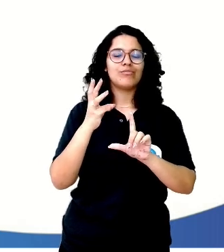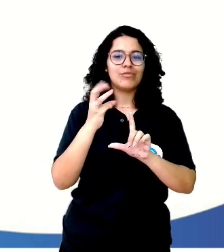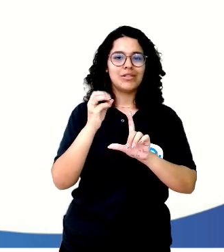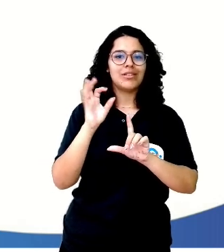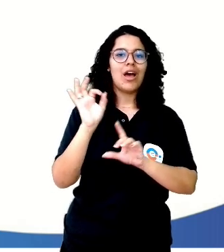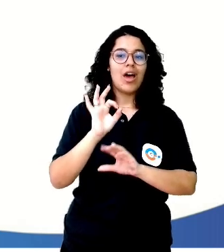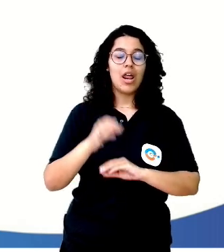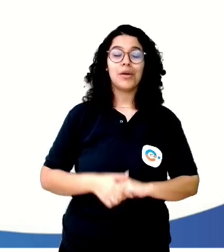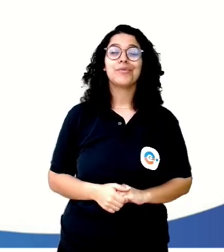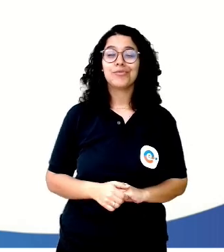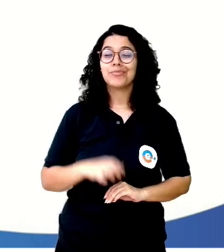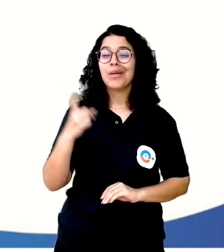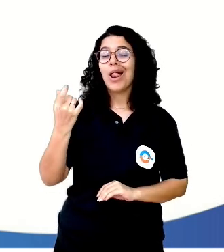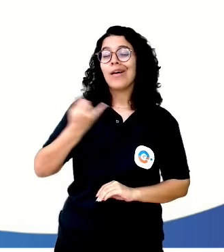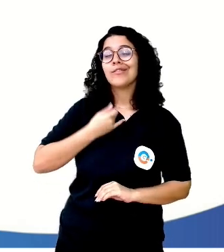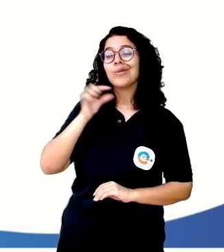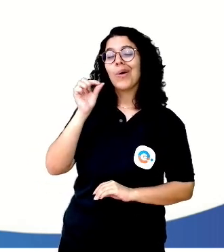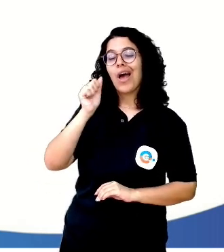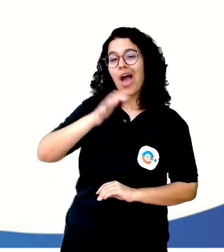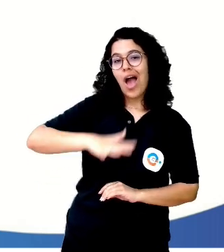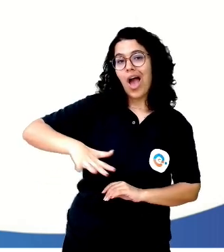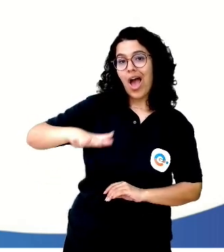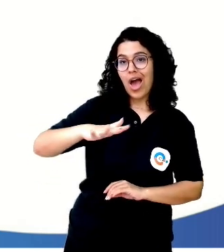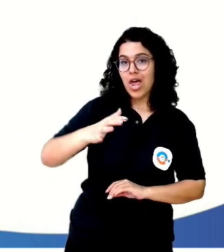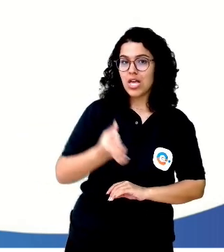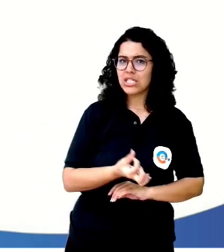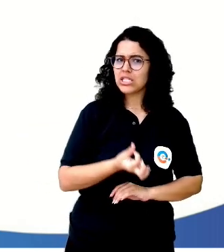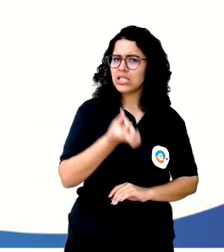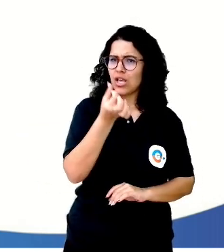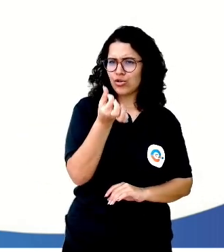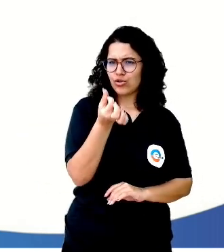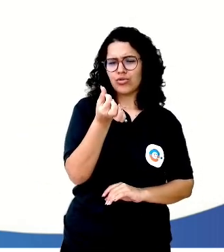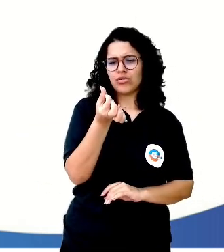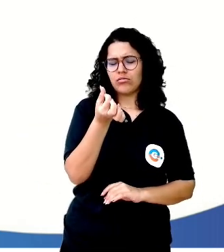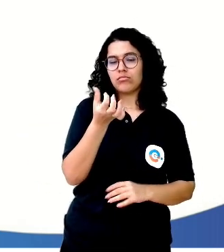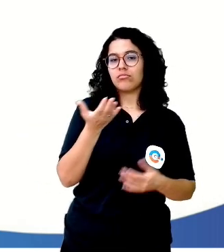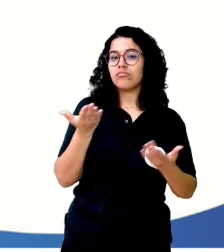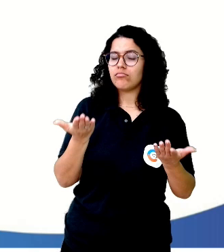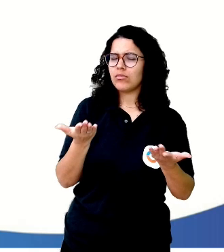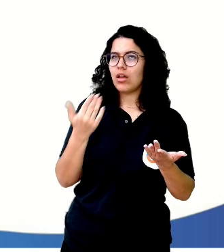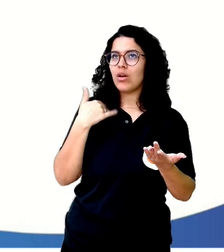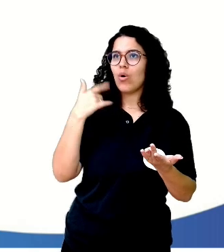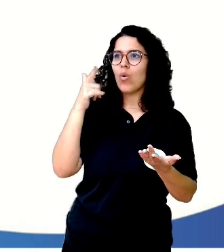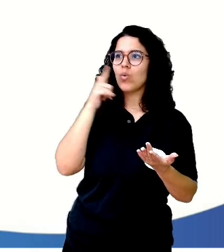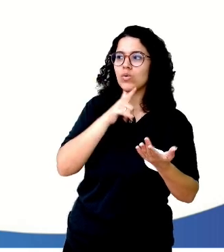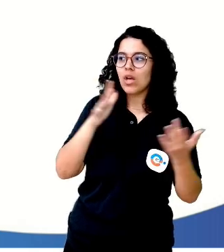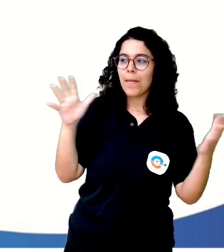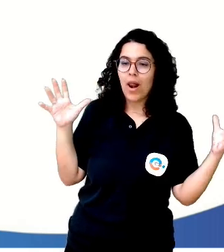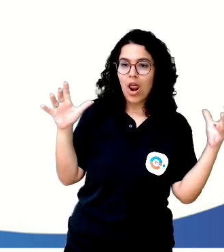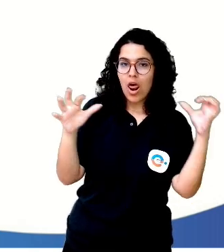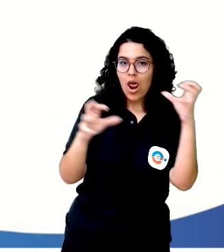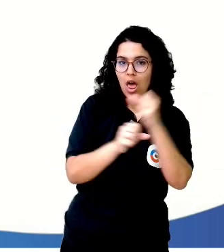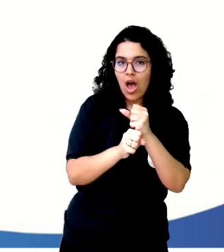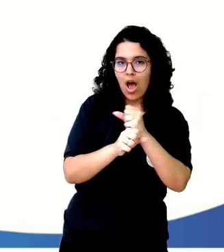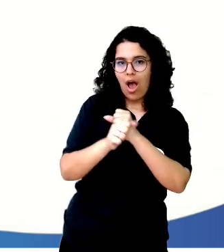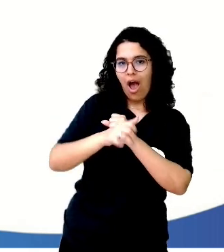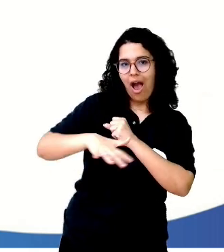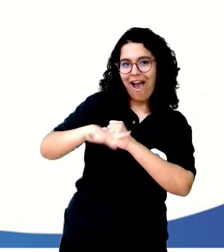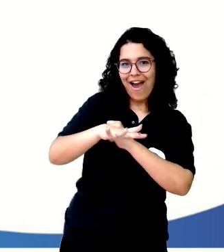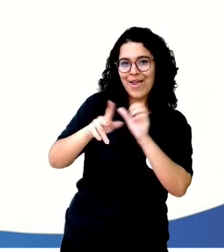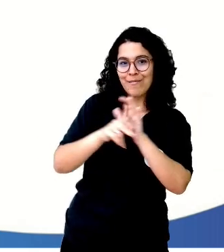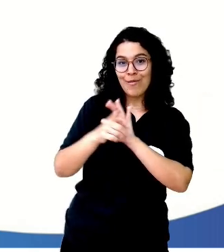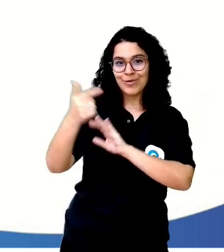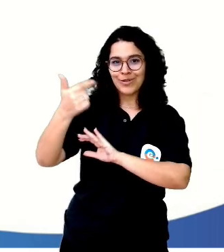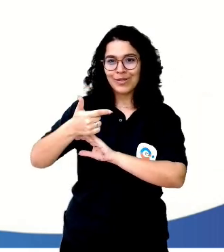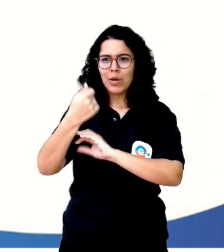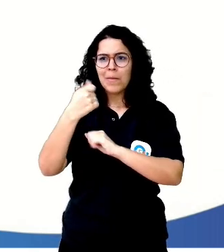me diz que a área do triângulo 1 é 6. Para eu poder calcular a área do triângulo 2, eu preciso